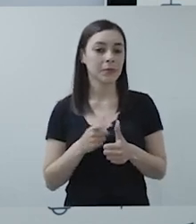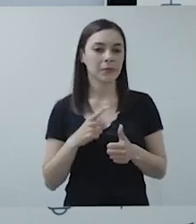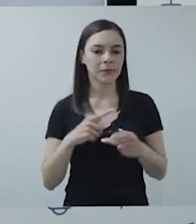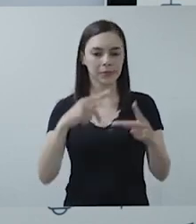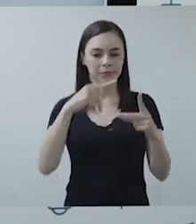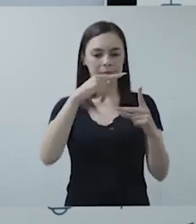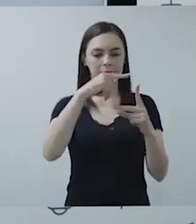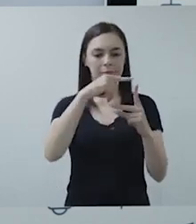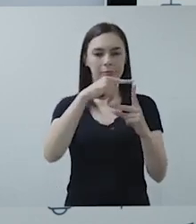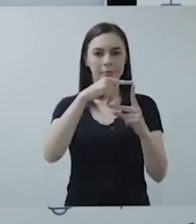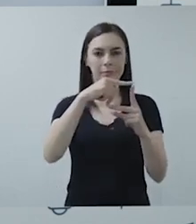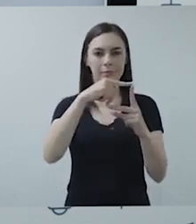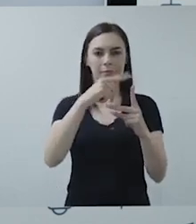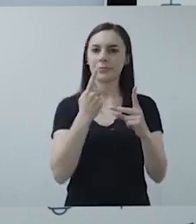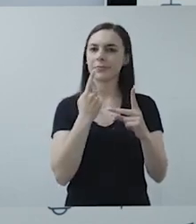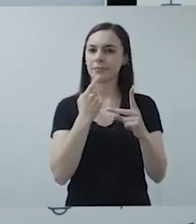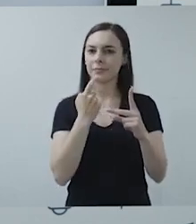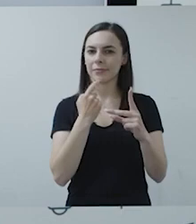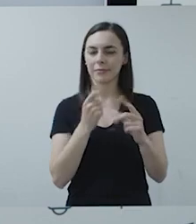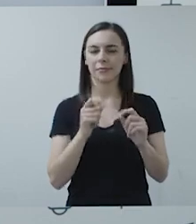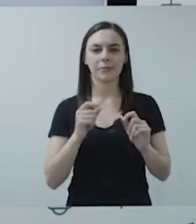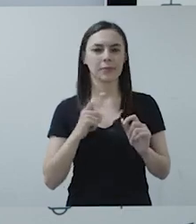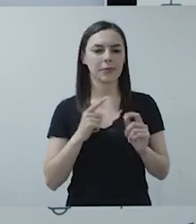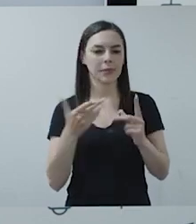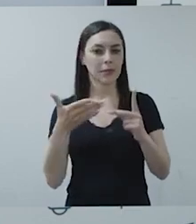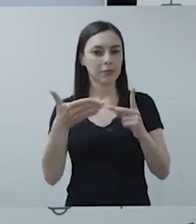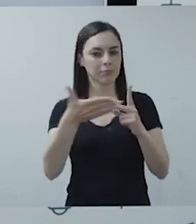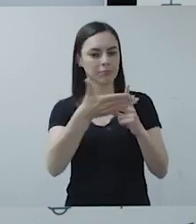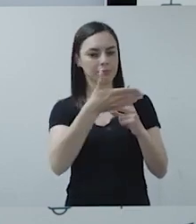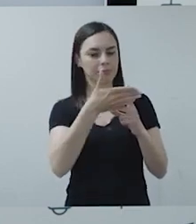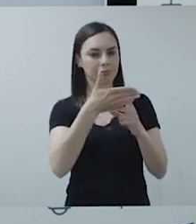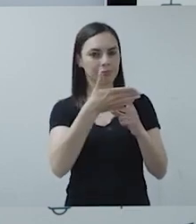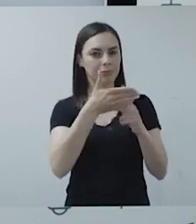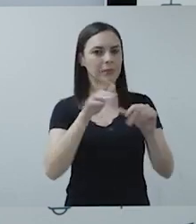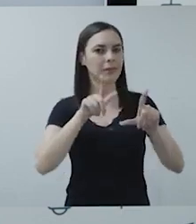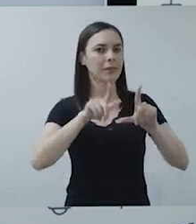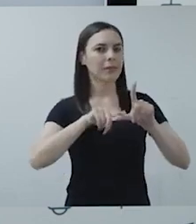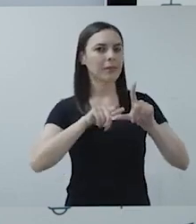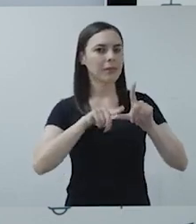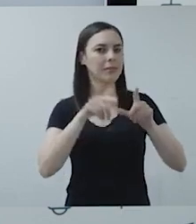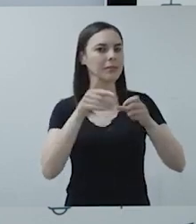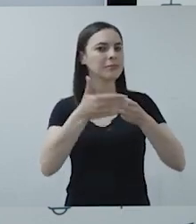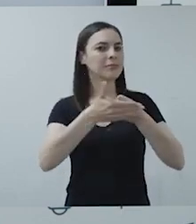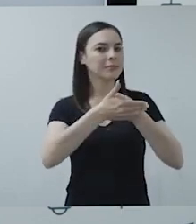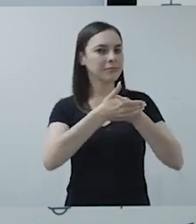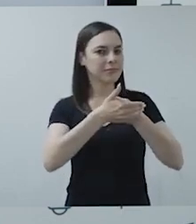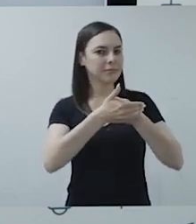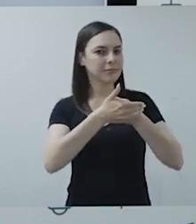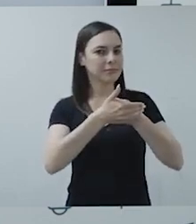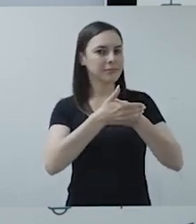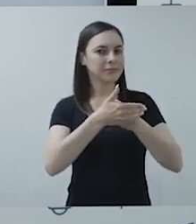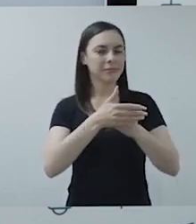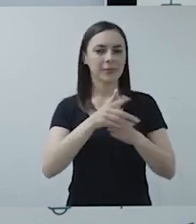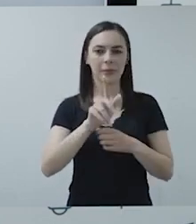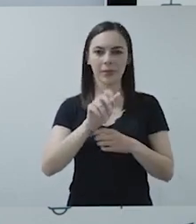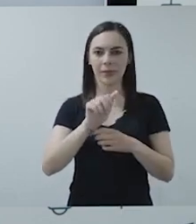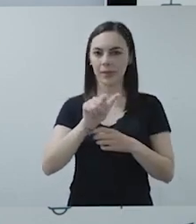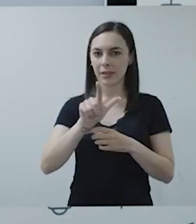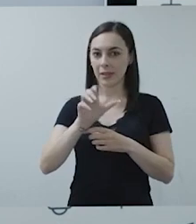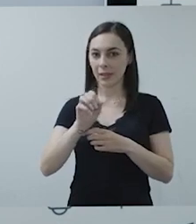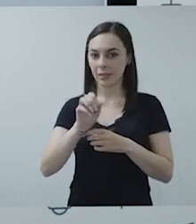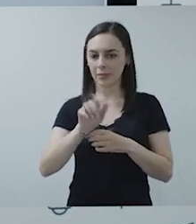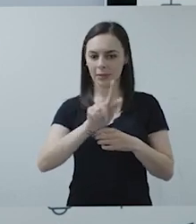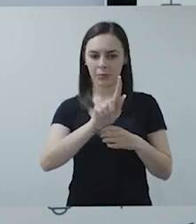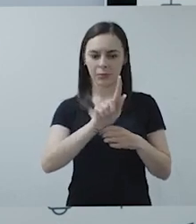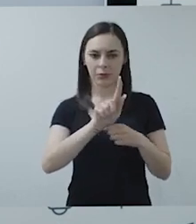ali, vermelho, está escondida a primeira letra da palavra galo, que é